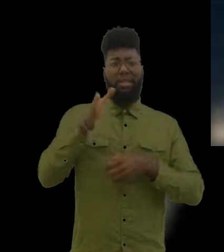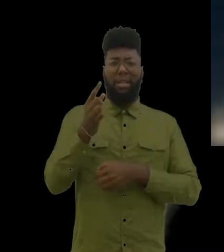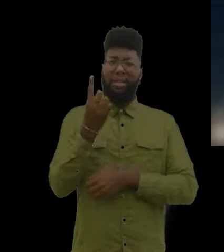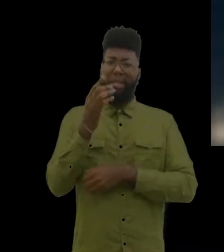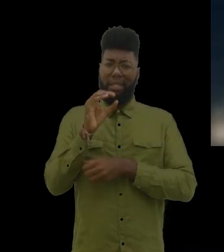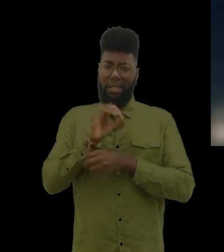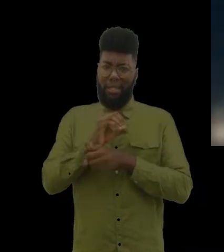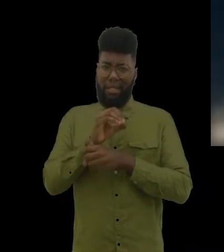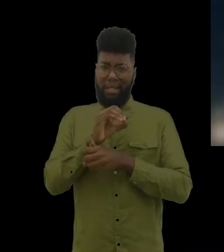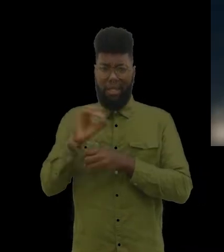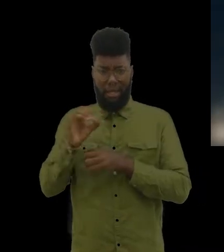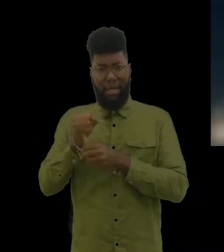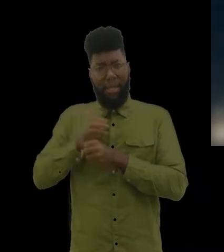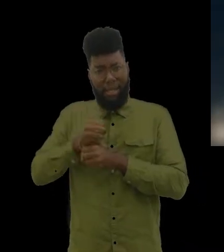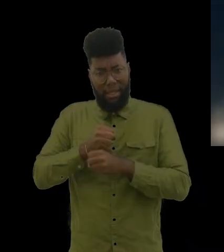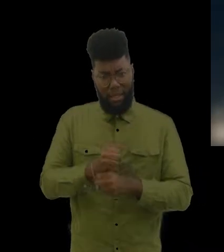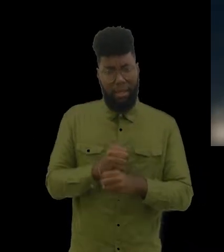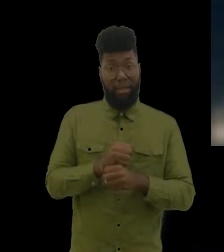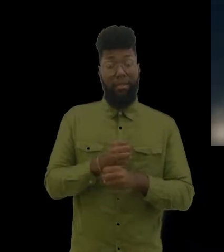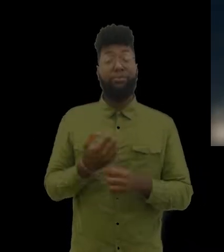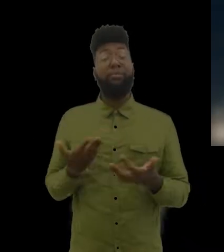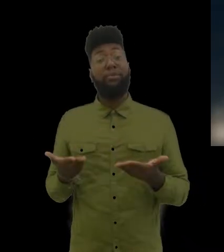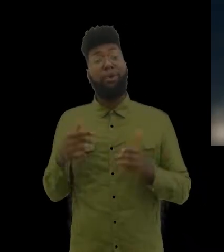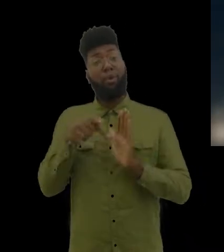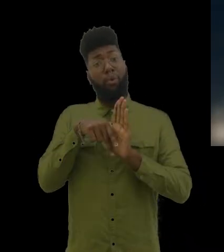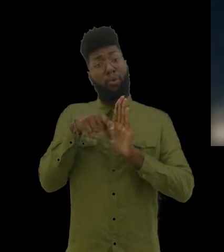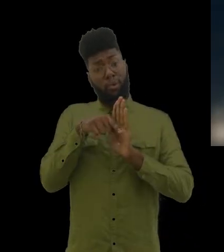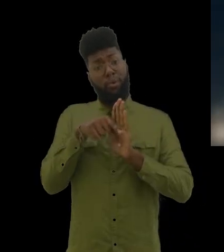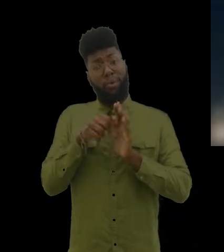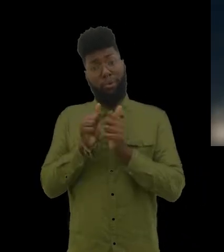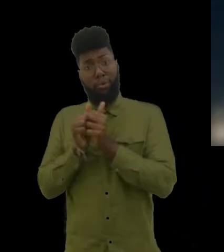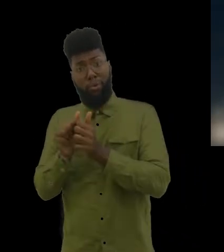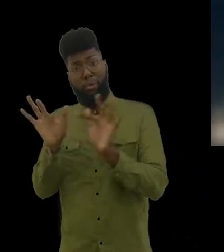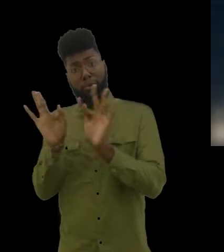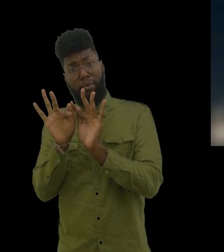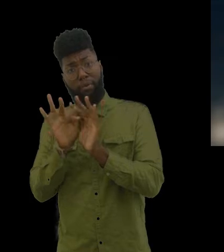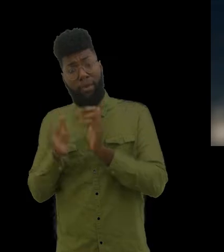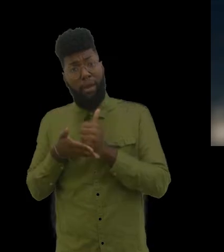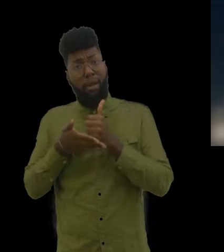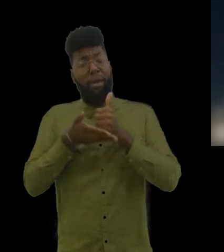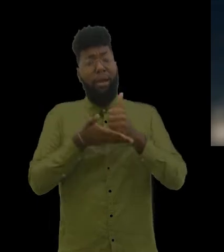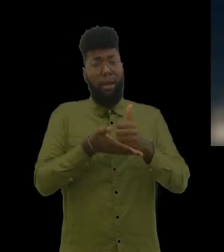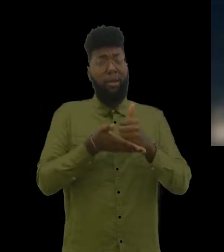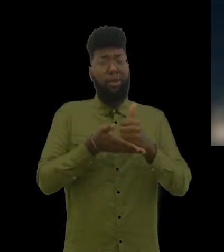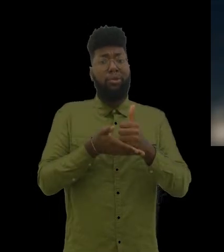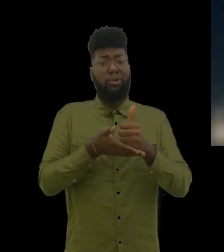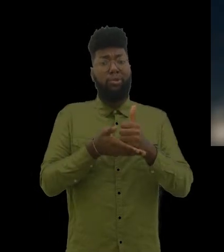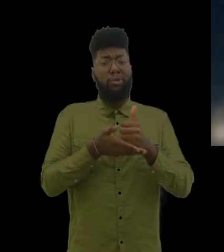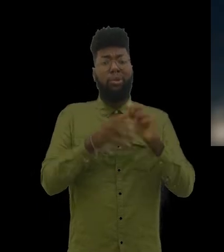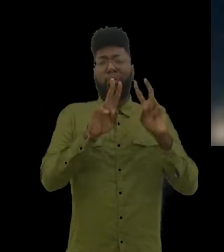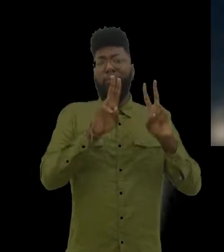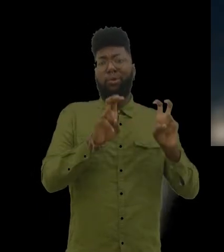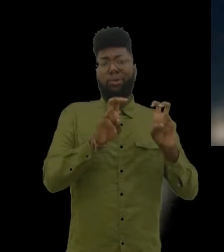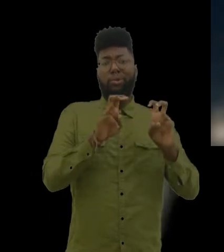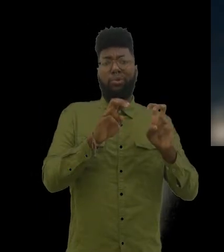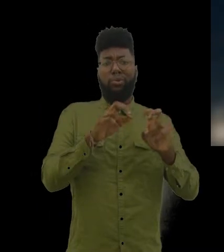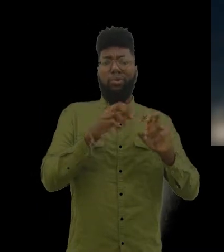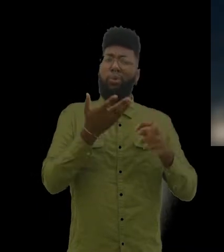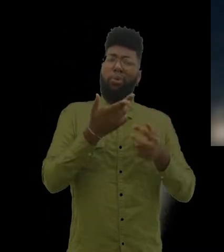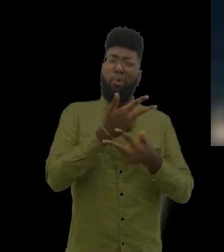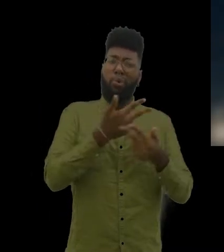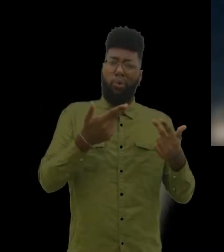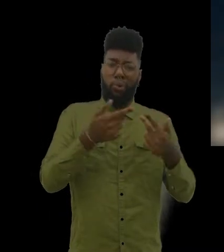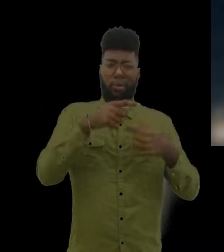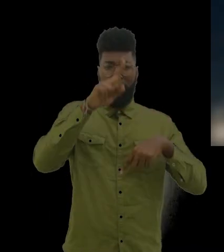Aruanda com a Fevale está lá ajudando na questão da organização do acervo deles e também agora com a ajuda do pessoal